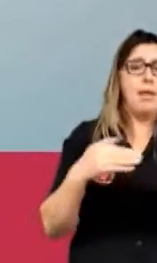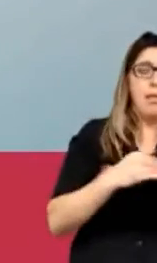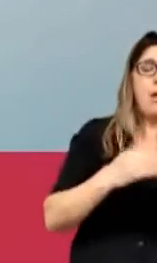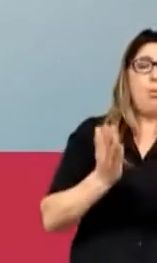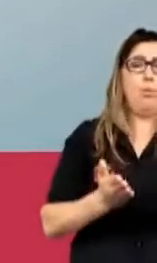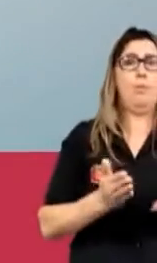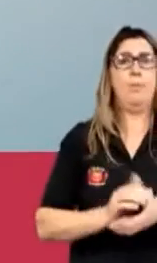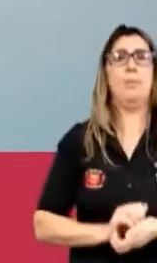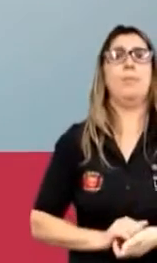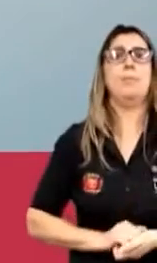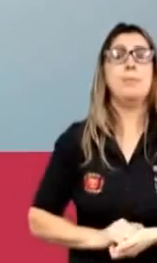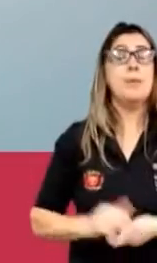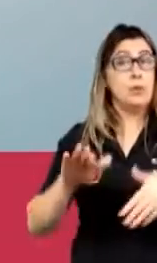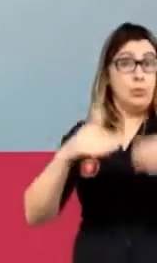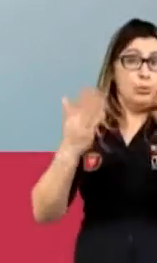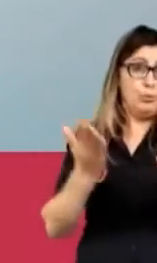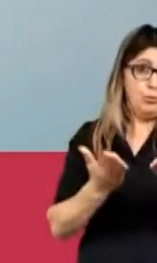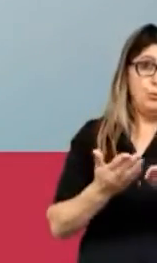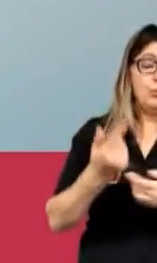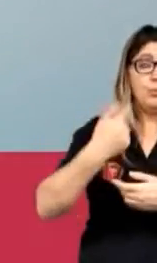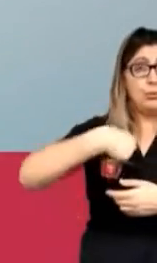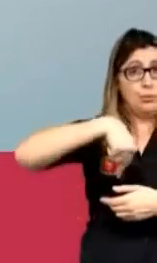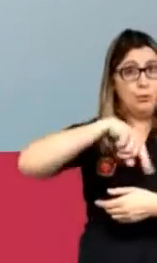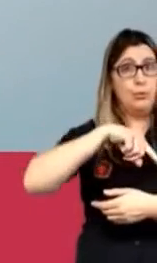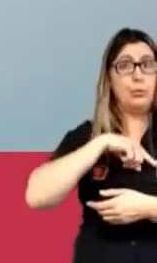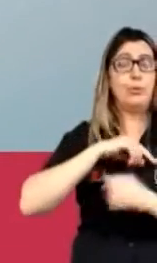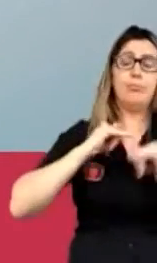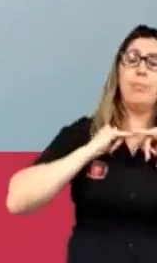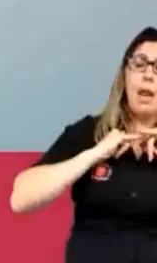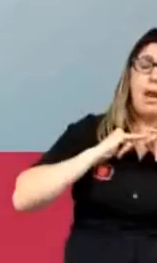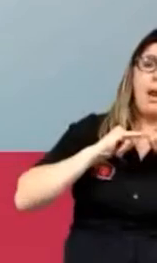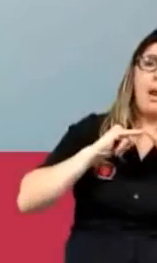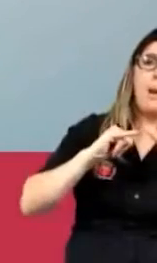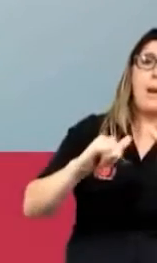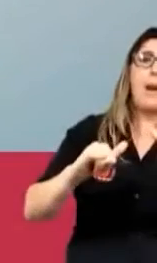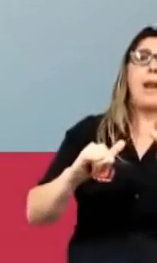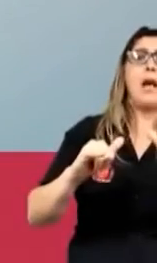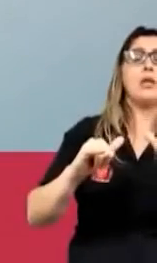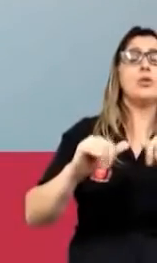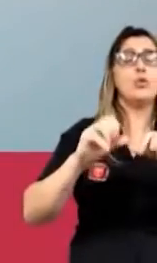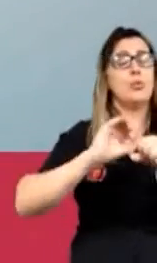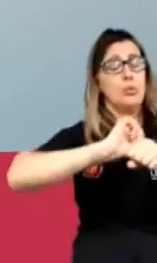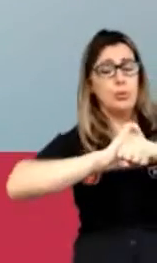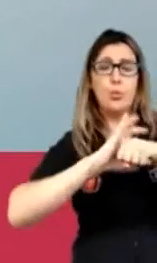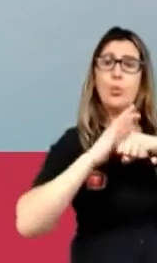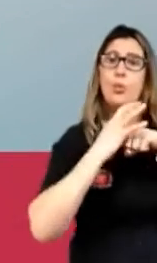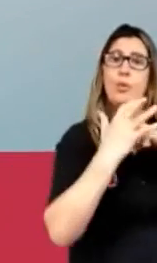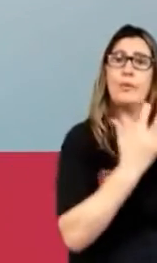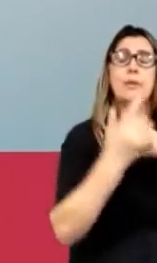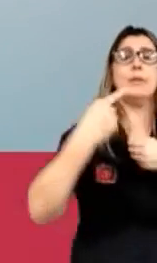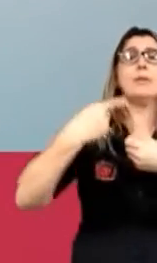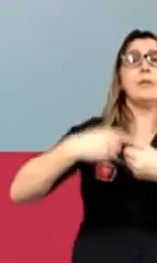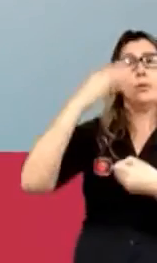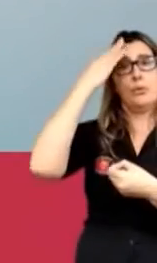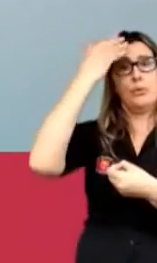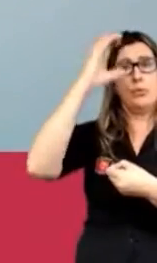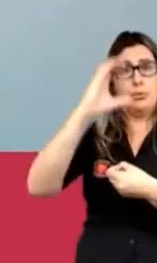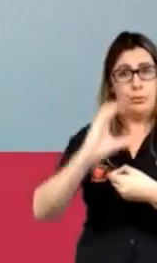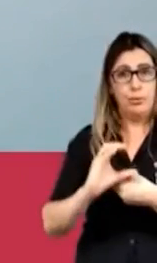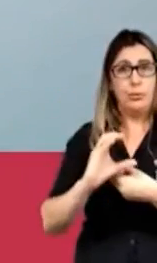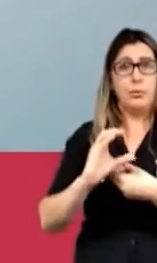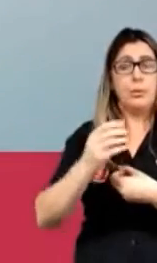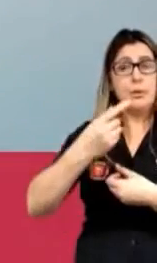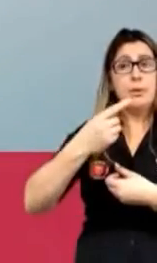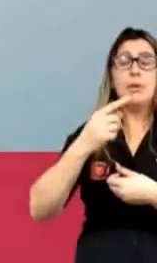né? Então, é isso que a gente tem hoje em relação ao novo coronavírus aqui em Curitiba. A gente